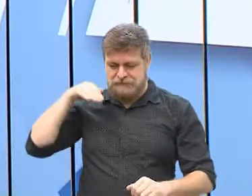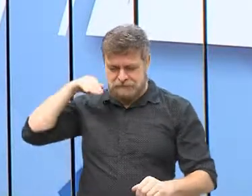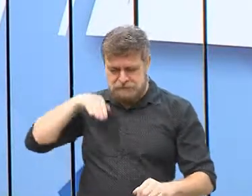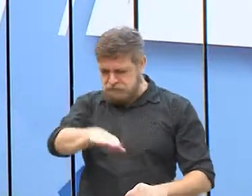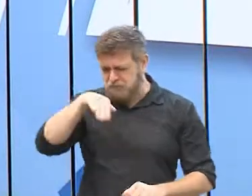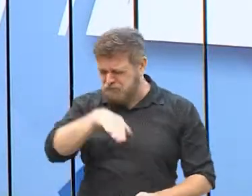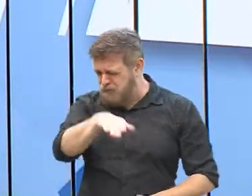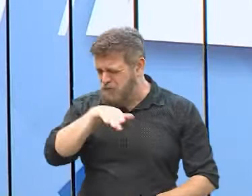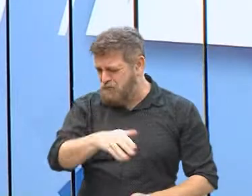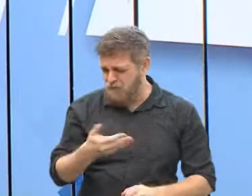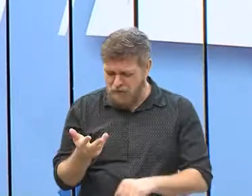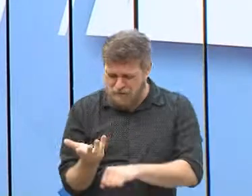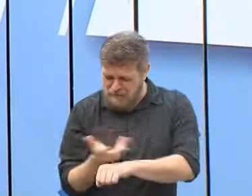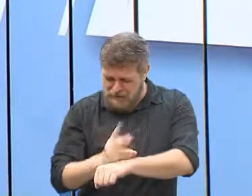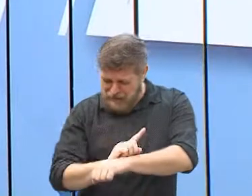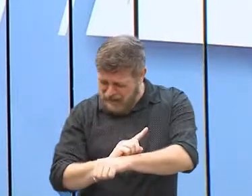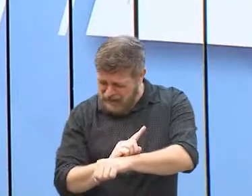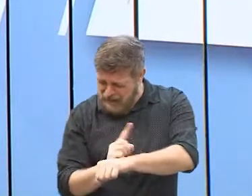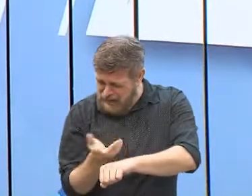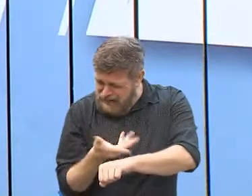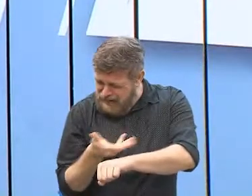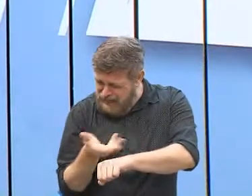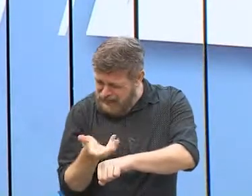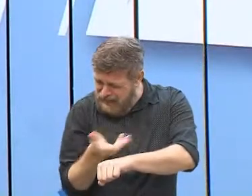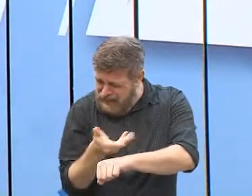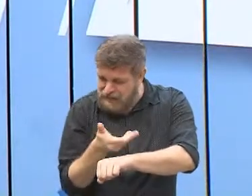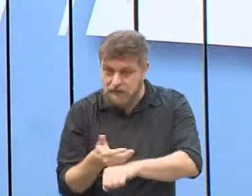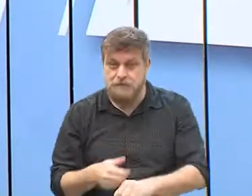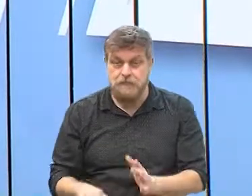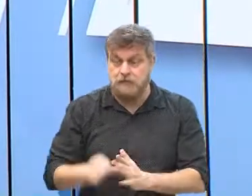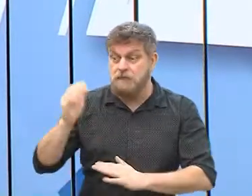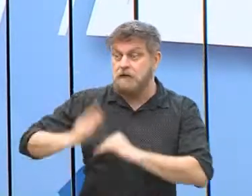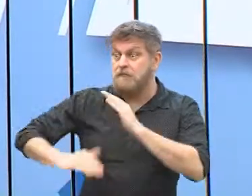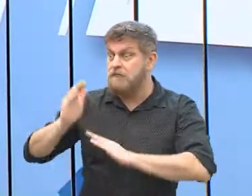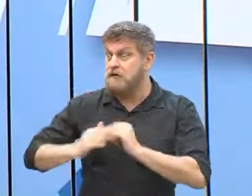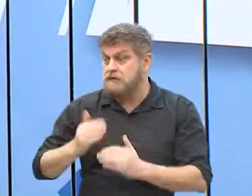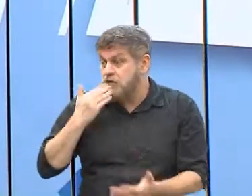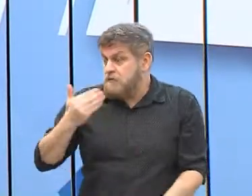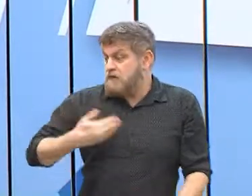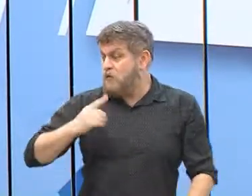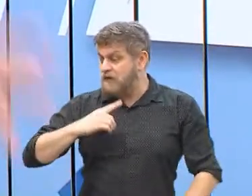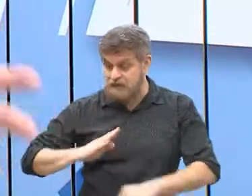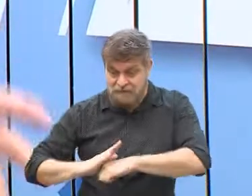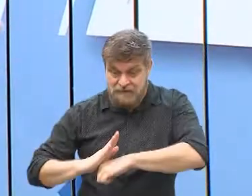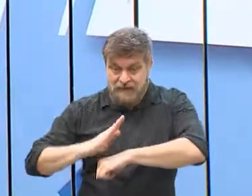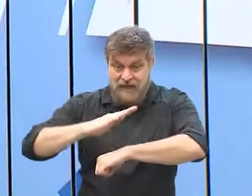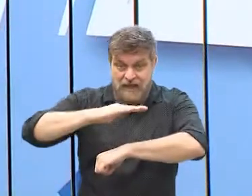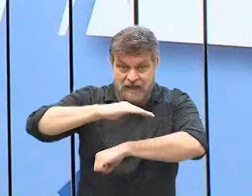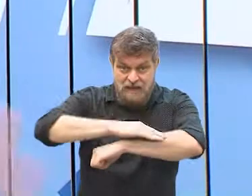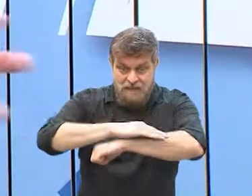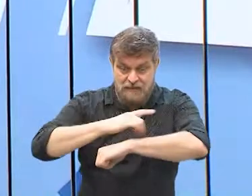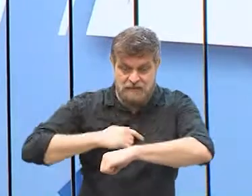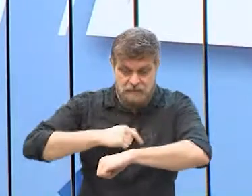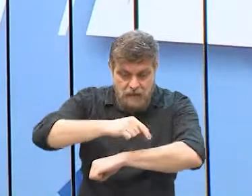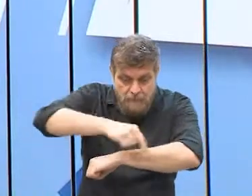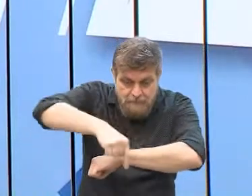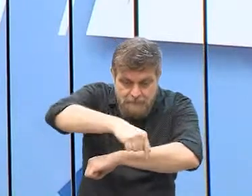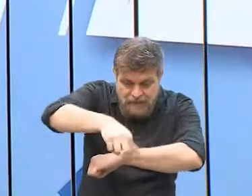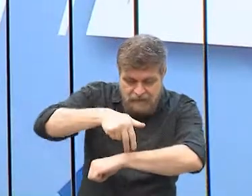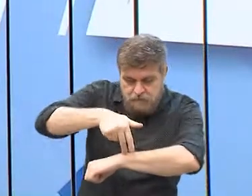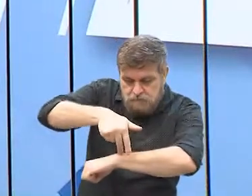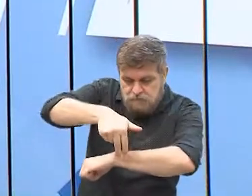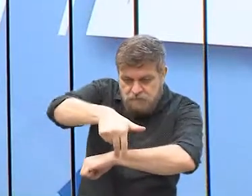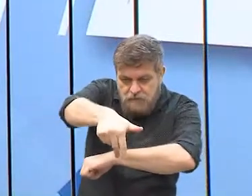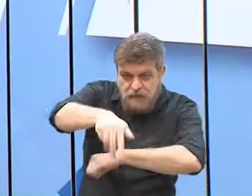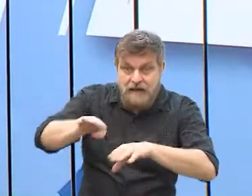a preocupação da população, que a primeira providência que eles pediram é a instalação de sinalização de solo, obviamente, e